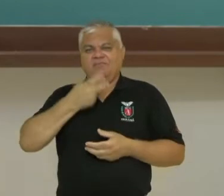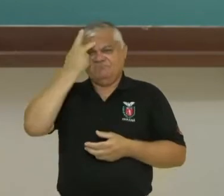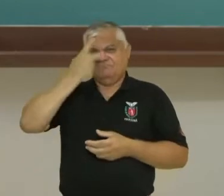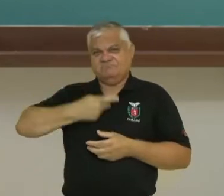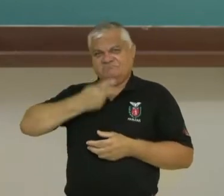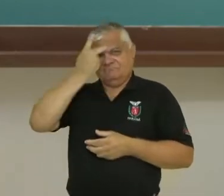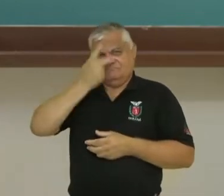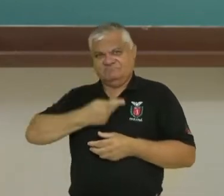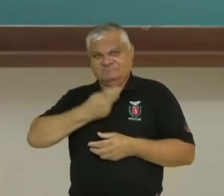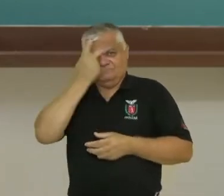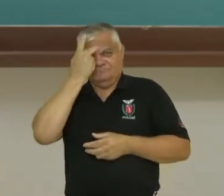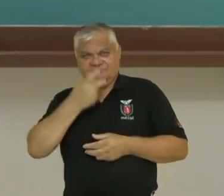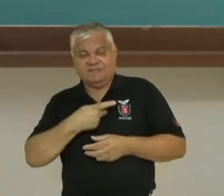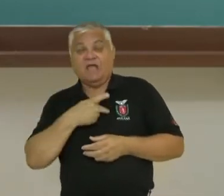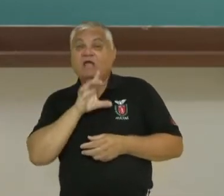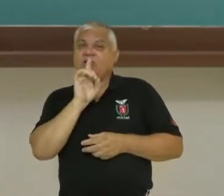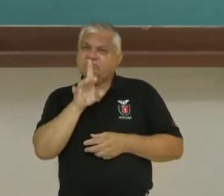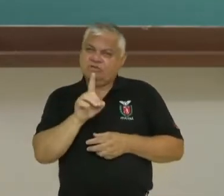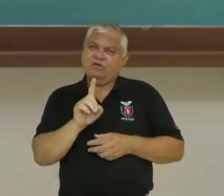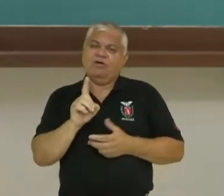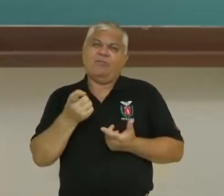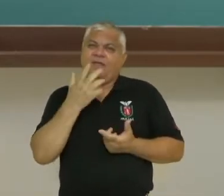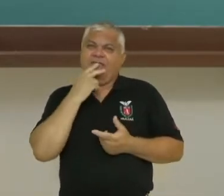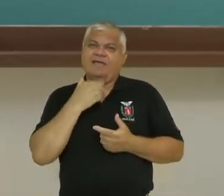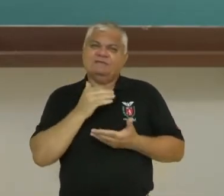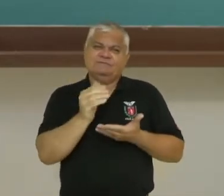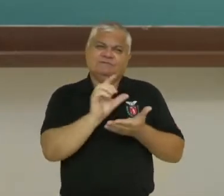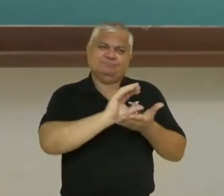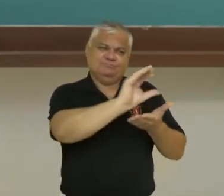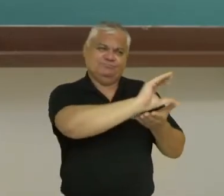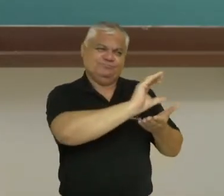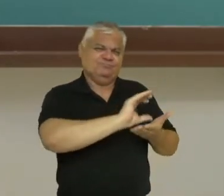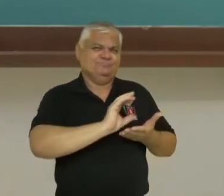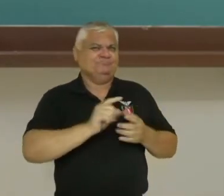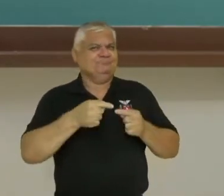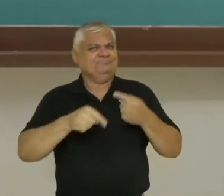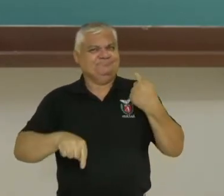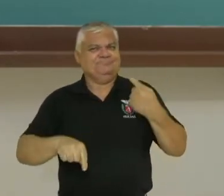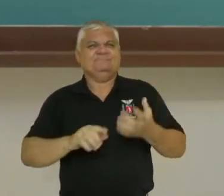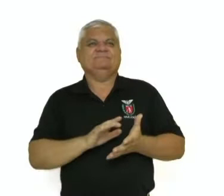muitas vezes isso acaba não sendo tão funcional.